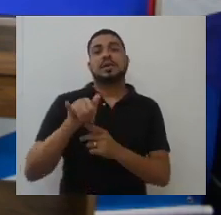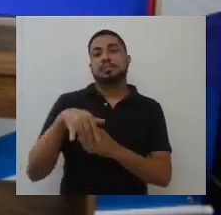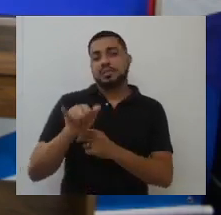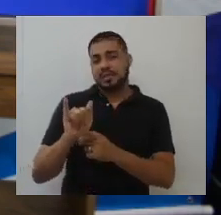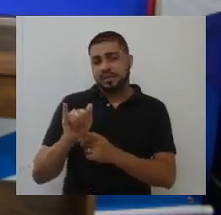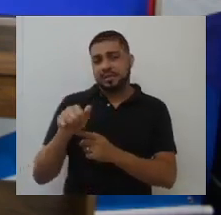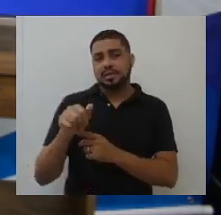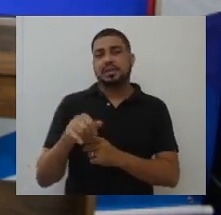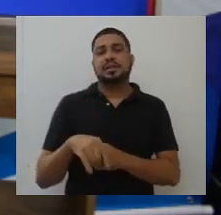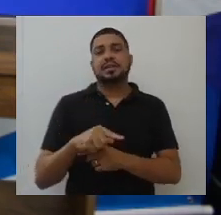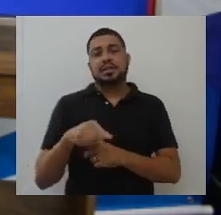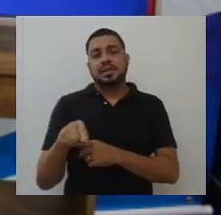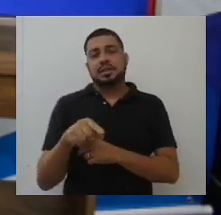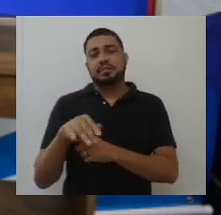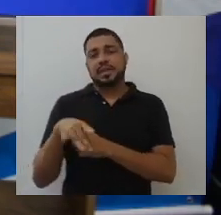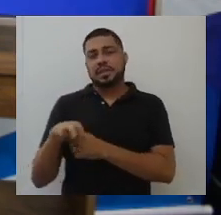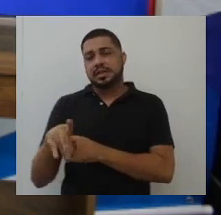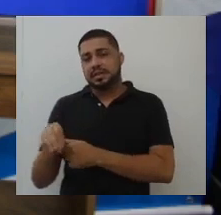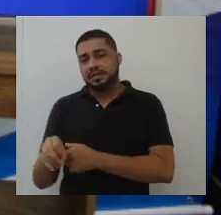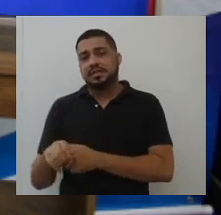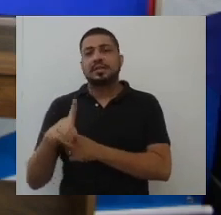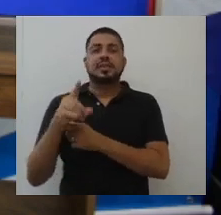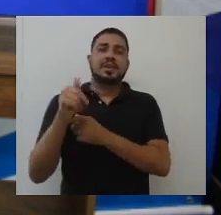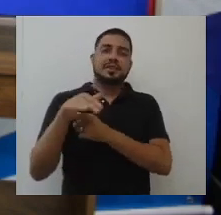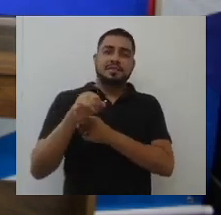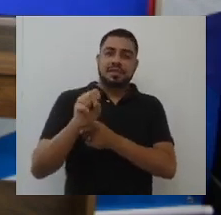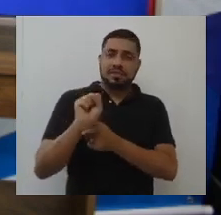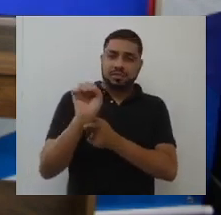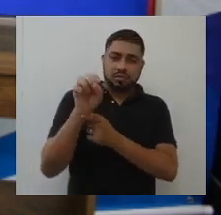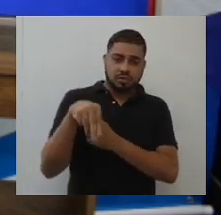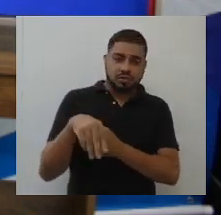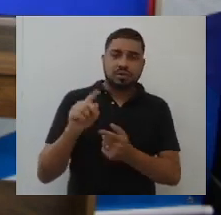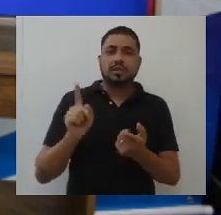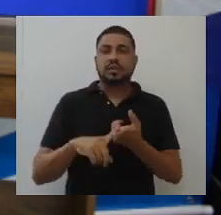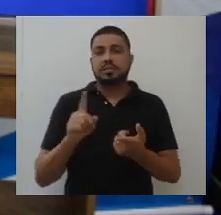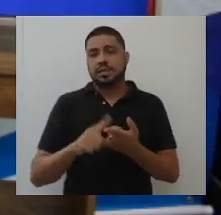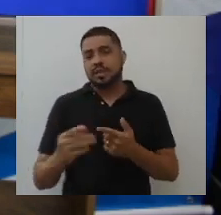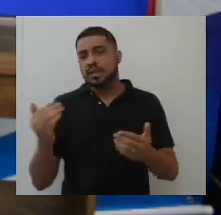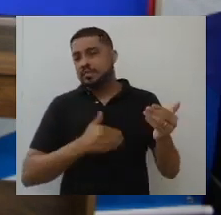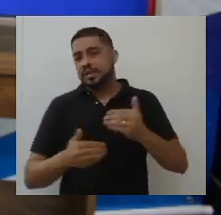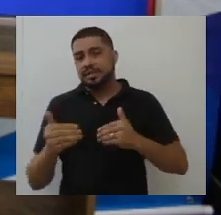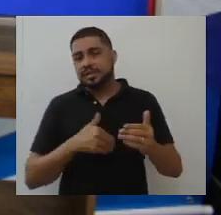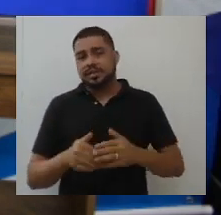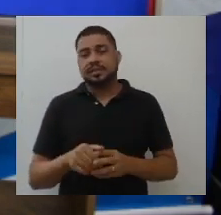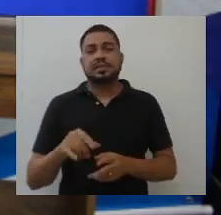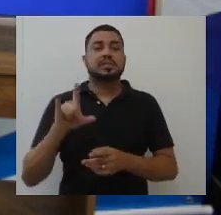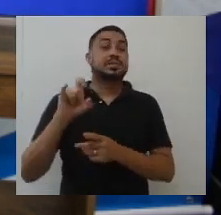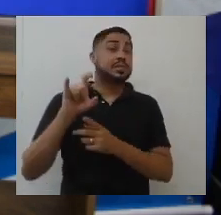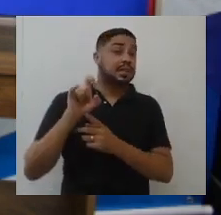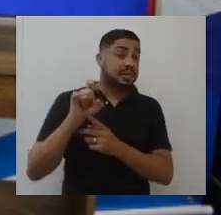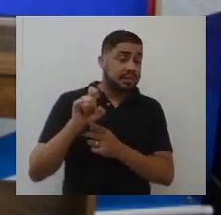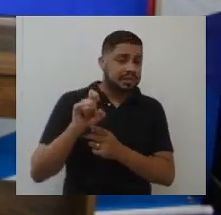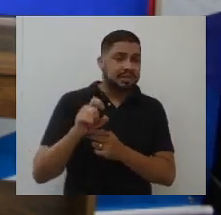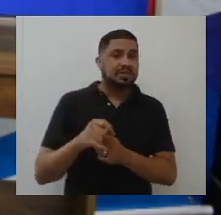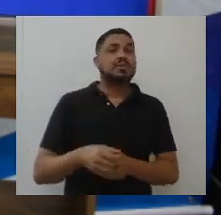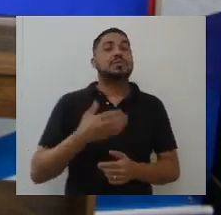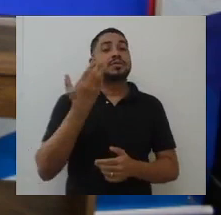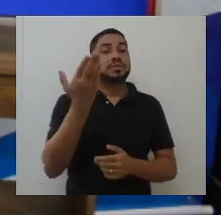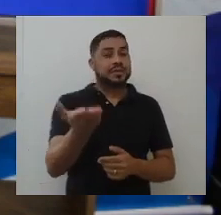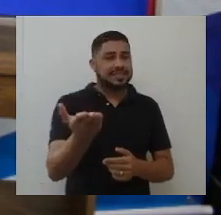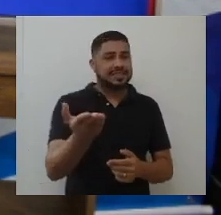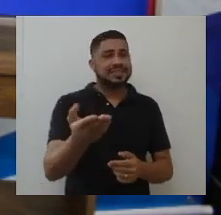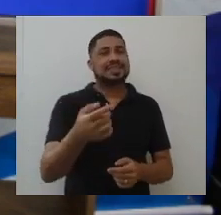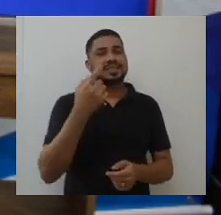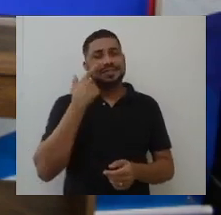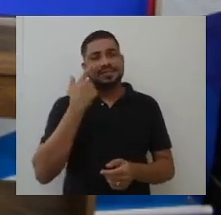Underline Medeiros, o Davidson Silva também que está participando com a gente no nosso Instagram, tá certo? Você que